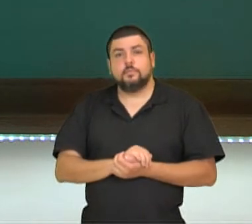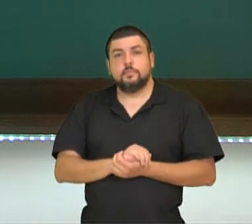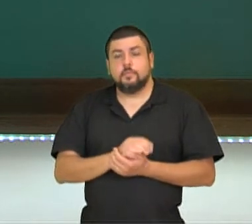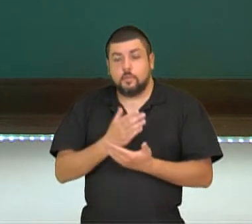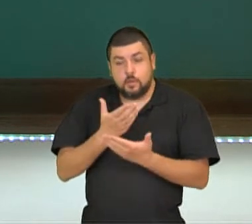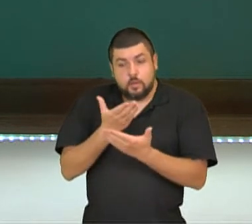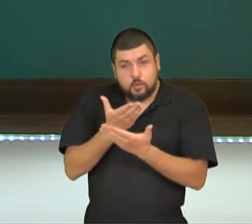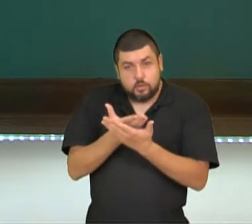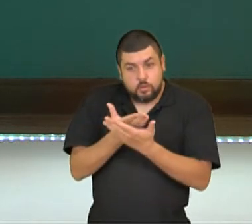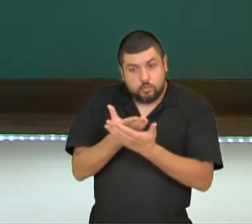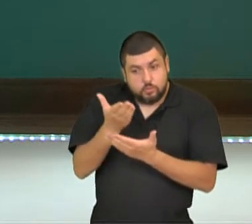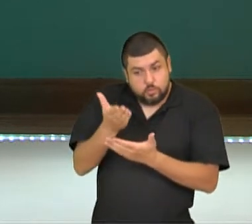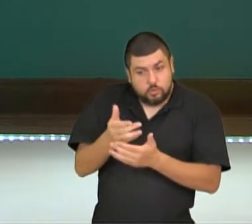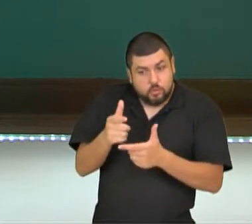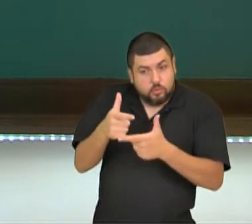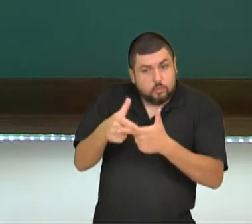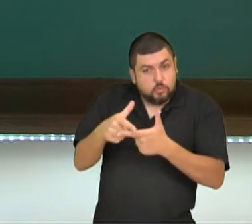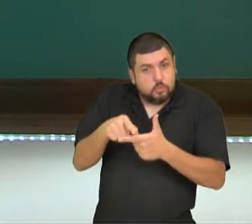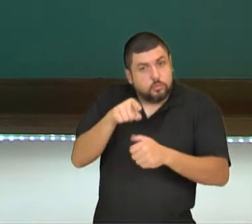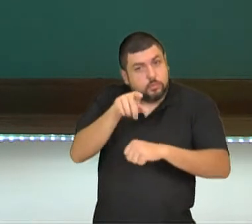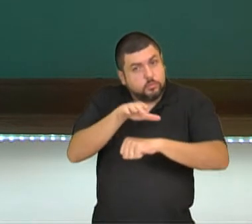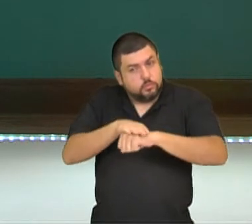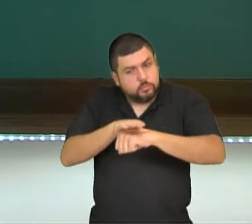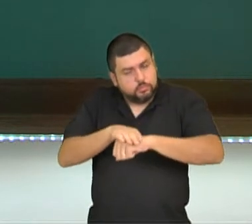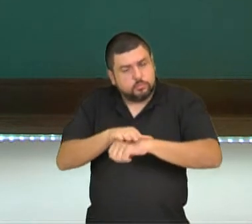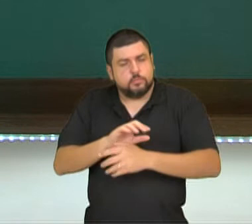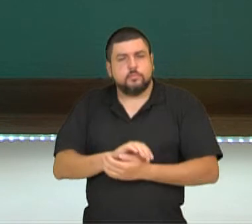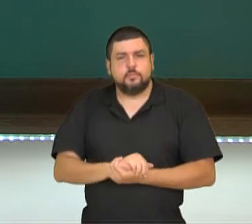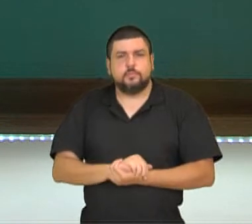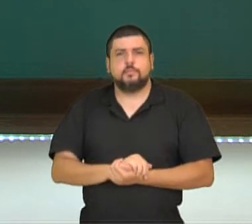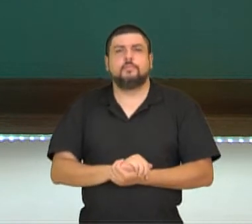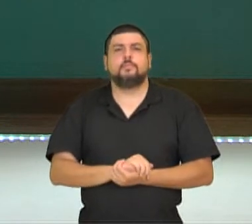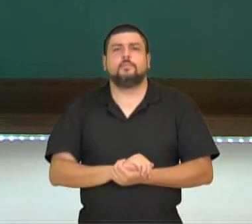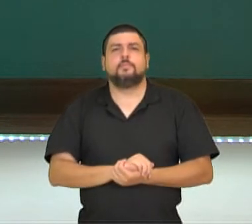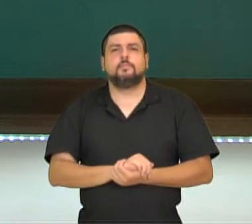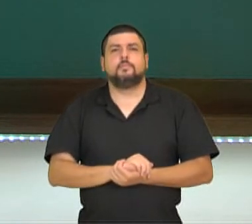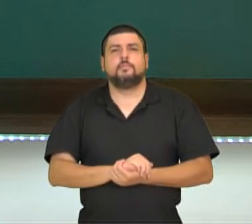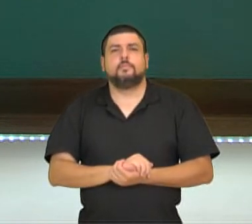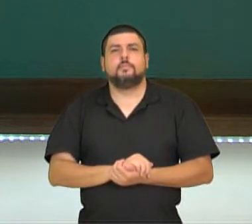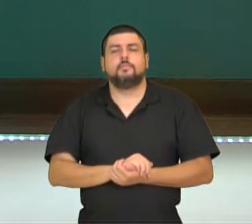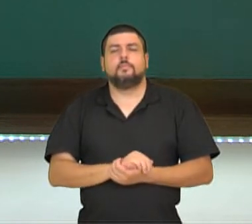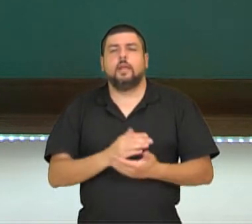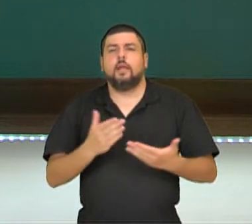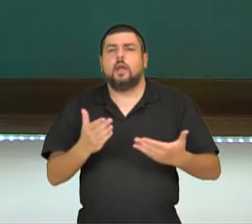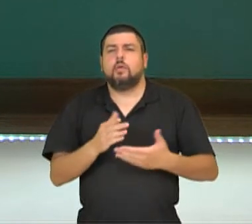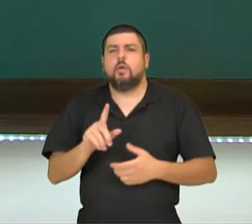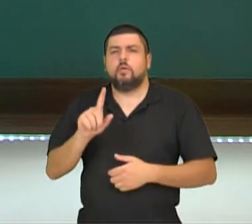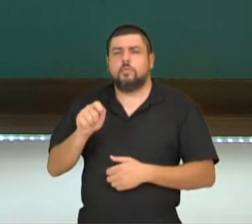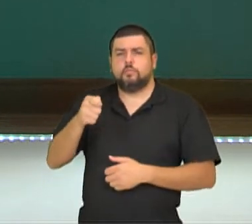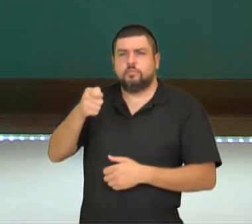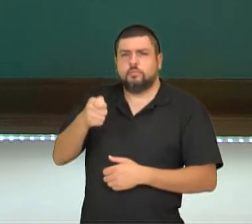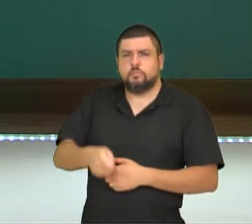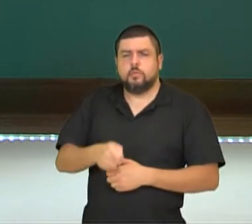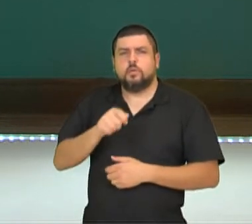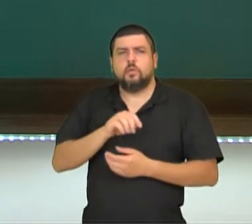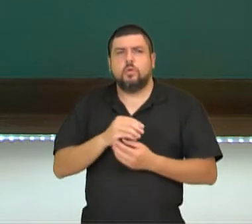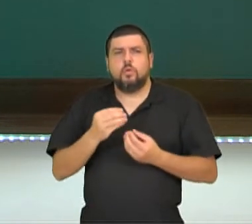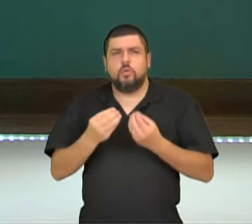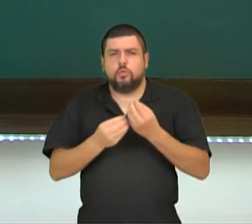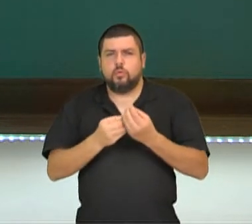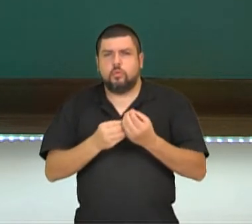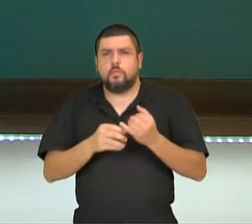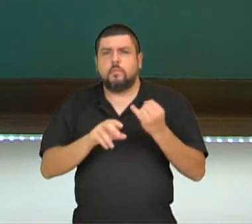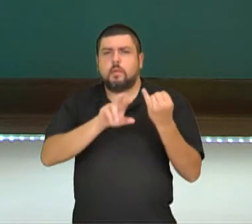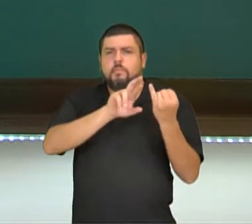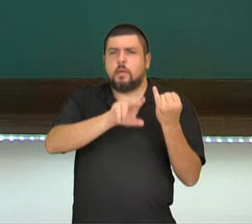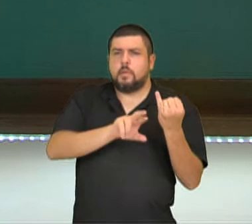você mesmo. Certo? Agora vamos estudar o imperativo irregular. A gente viu os